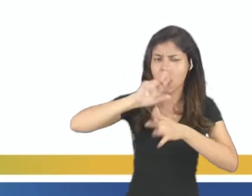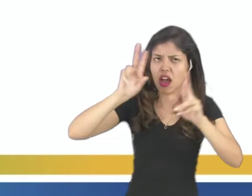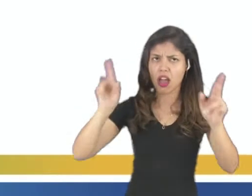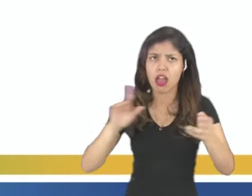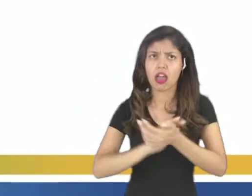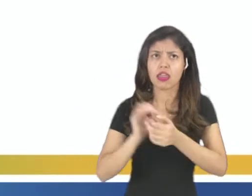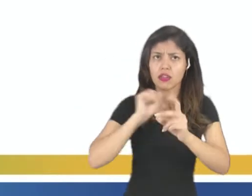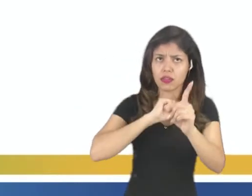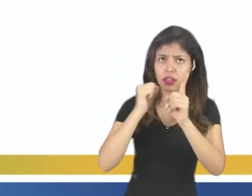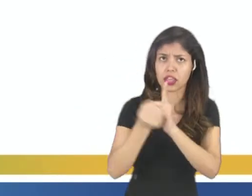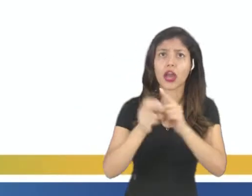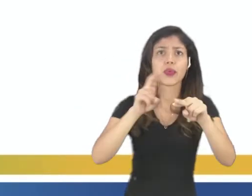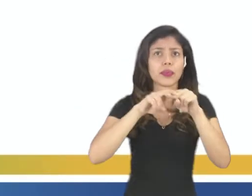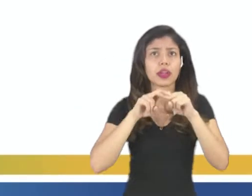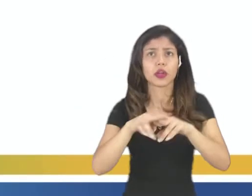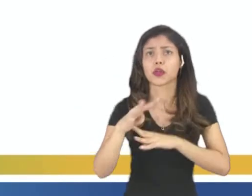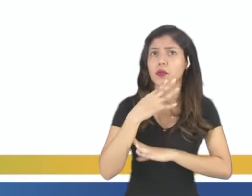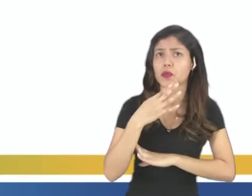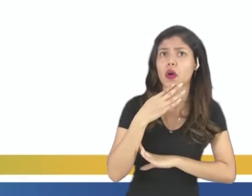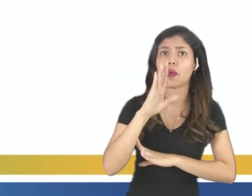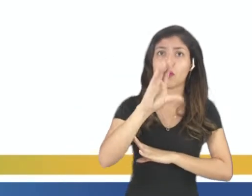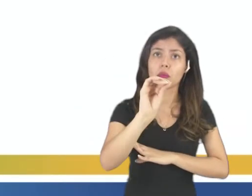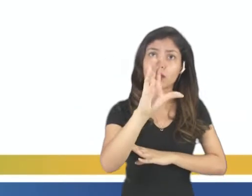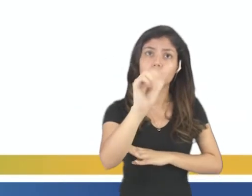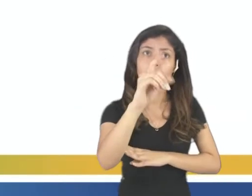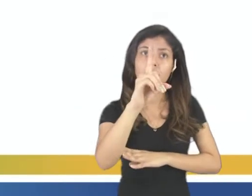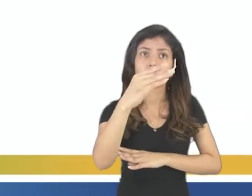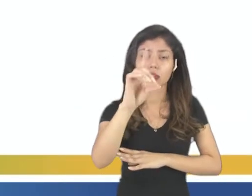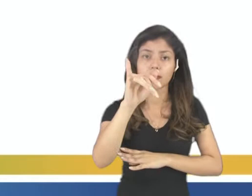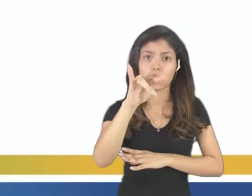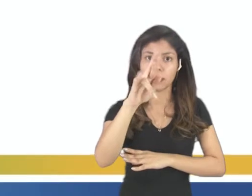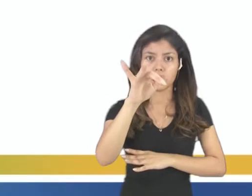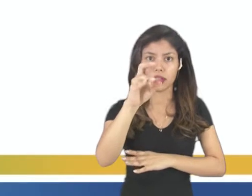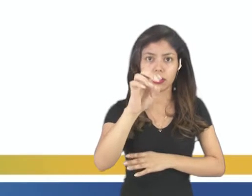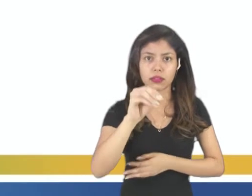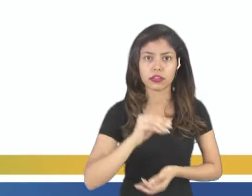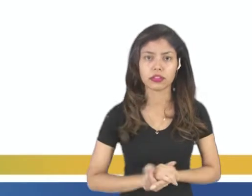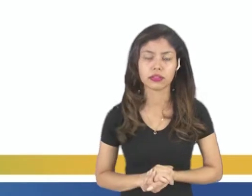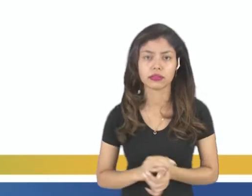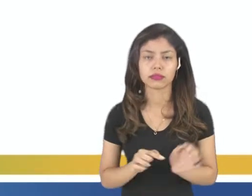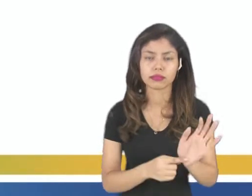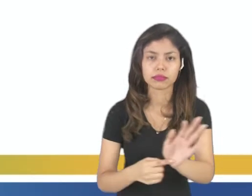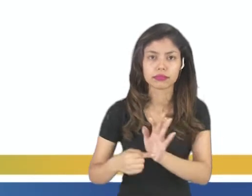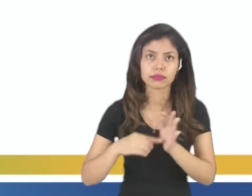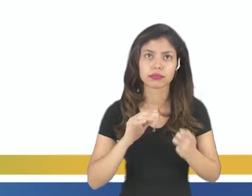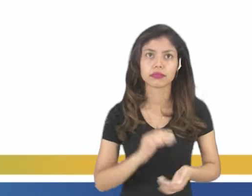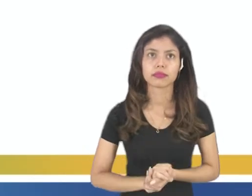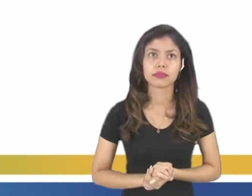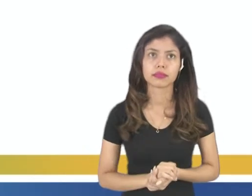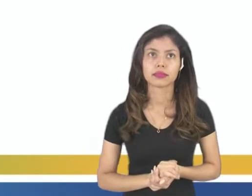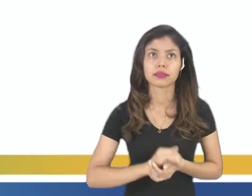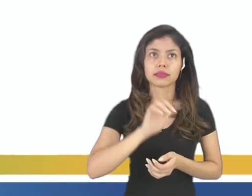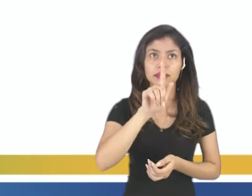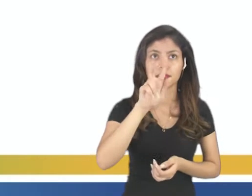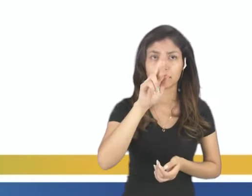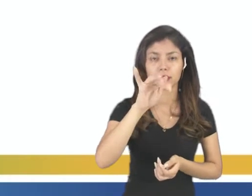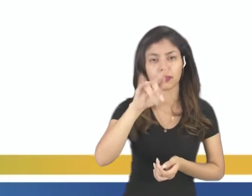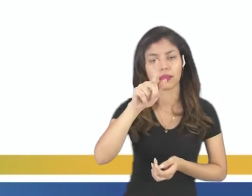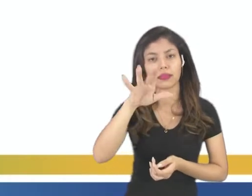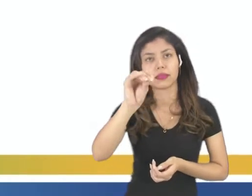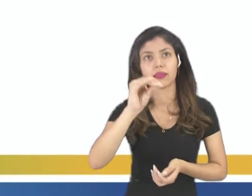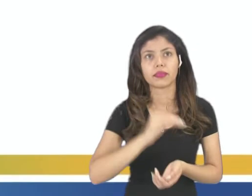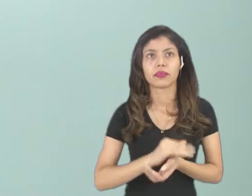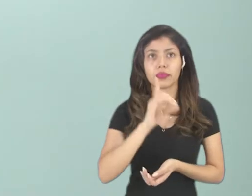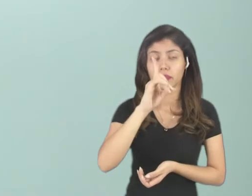da sociedade, e por isso ele ficou conhecido como Boca do Inferno, tá? Então Gregório de Matos é